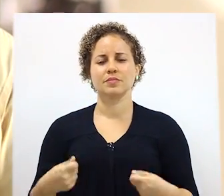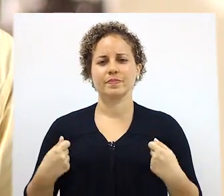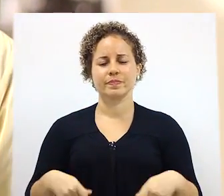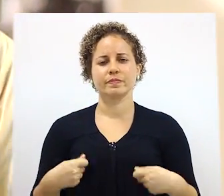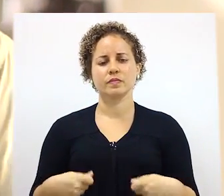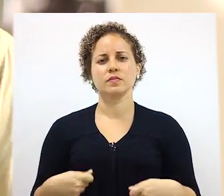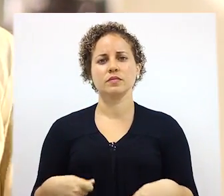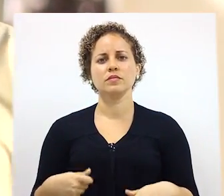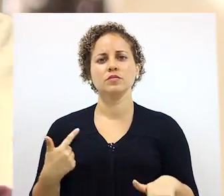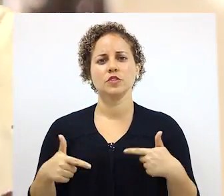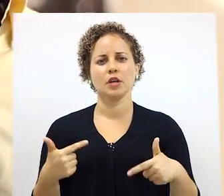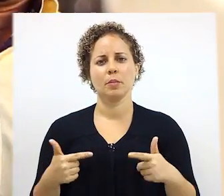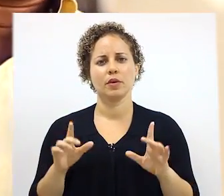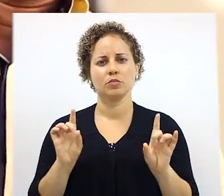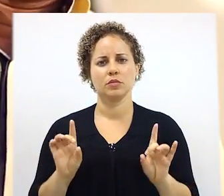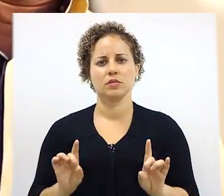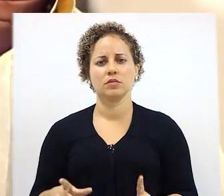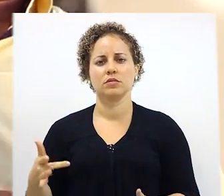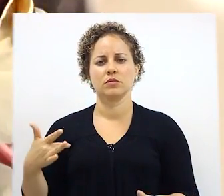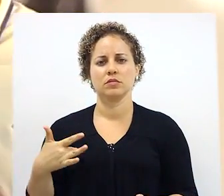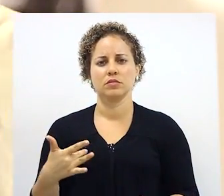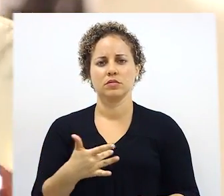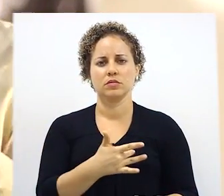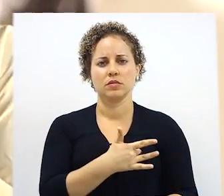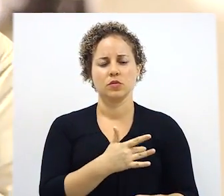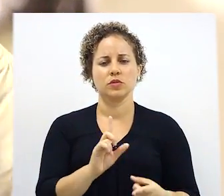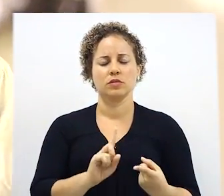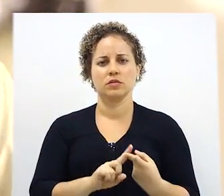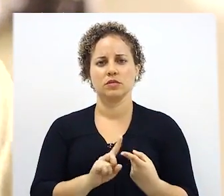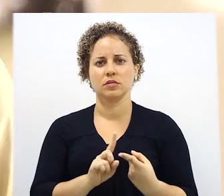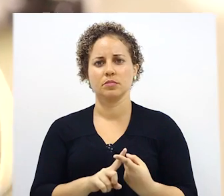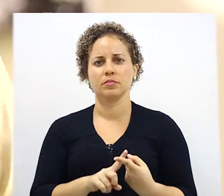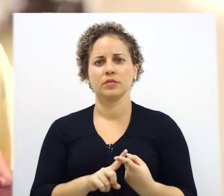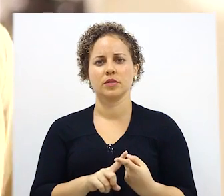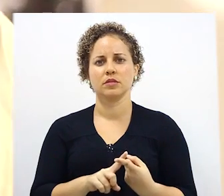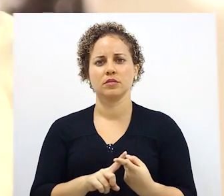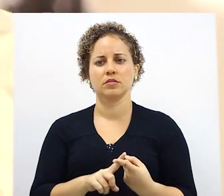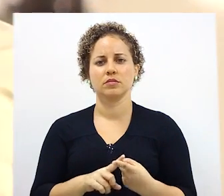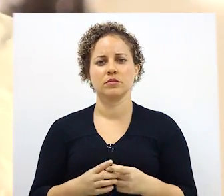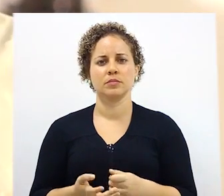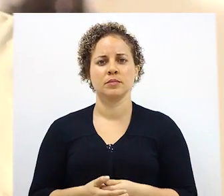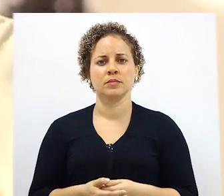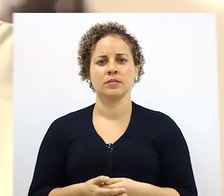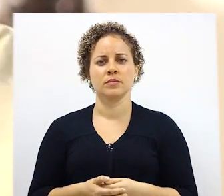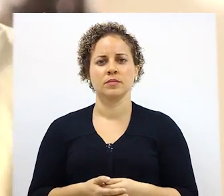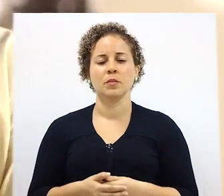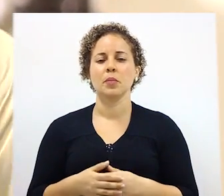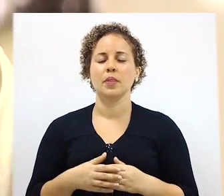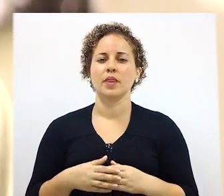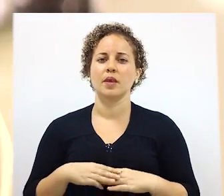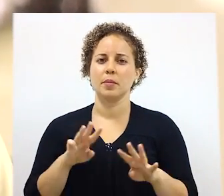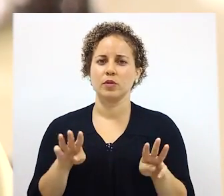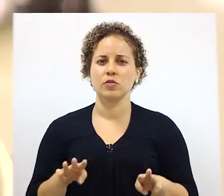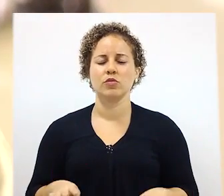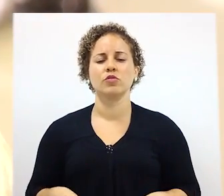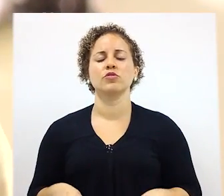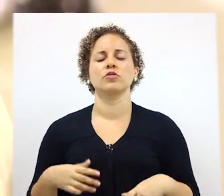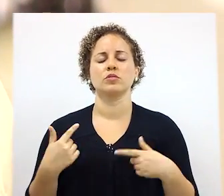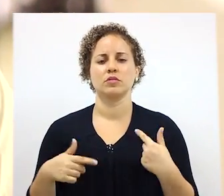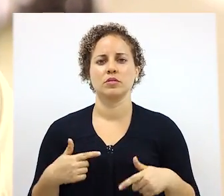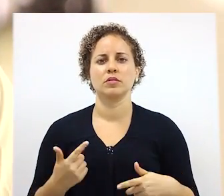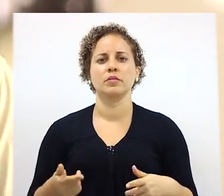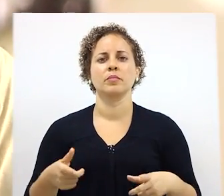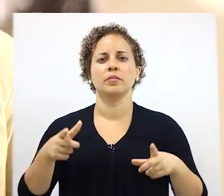muito do serviço especializado da saúde, que esteja envolvido nessa área, que aí pega o médico do trabalho, o enfermeiro do